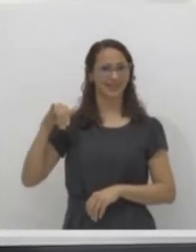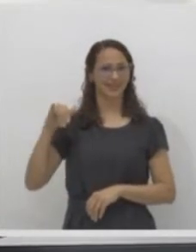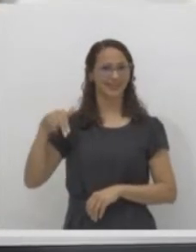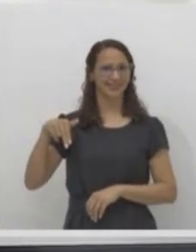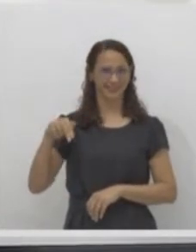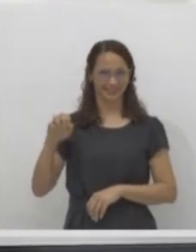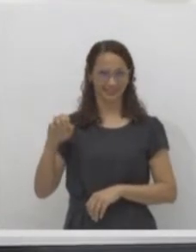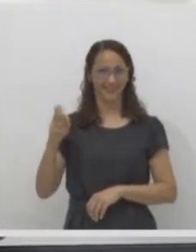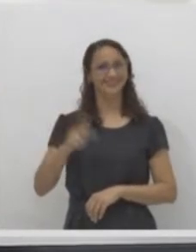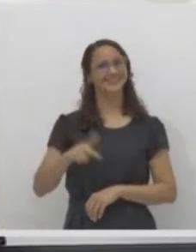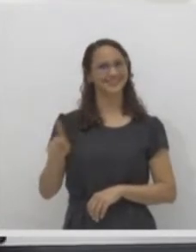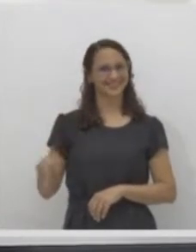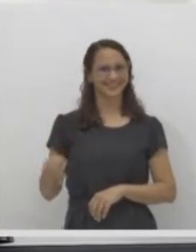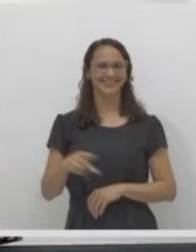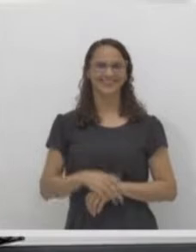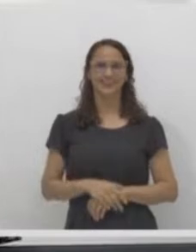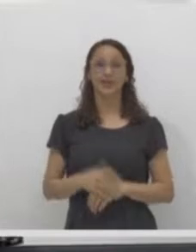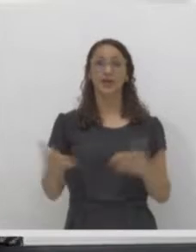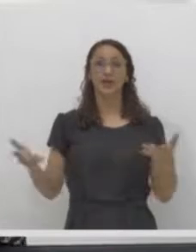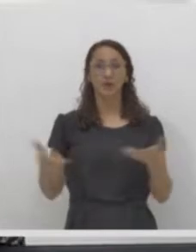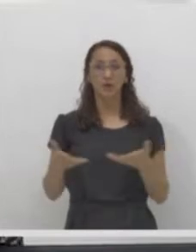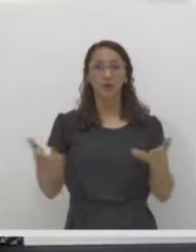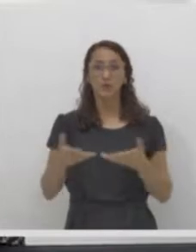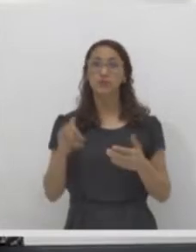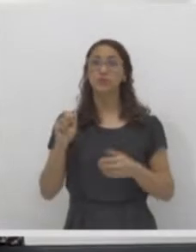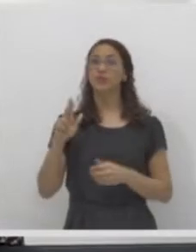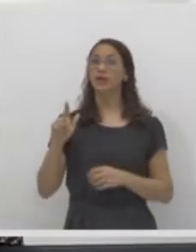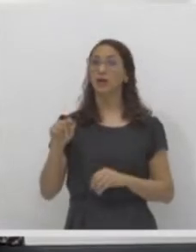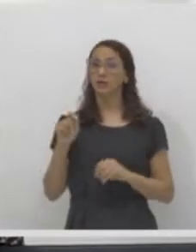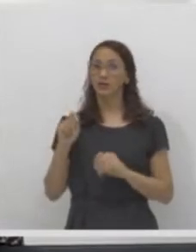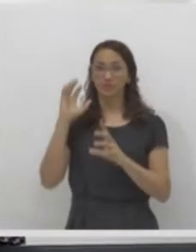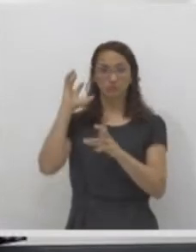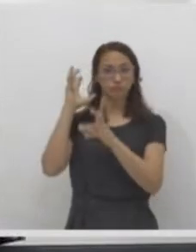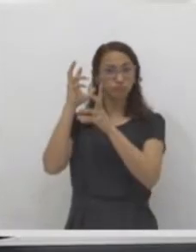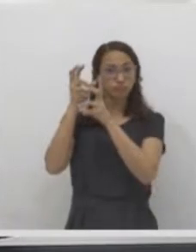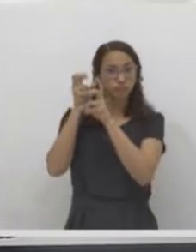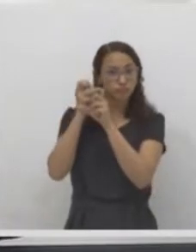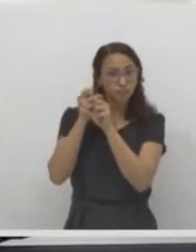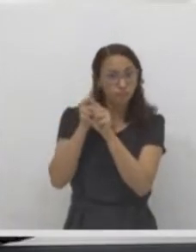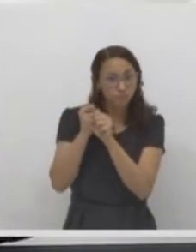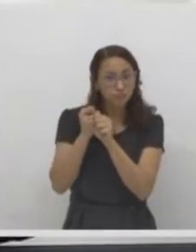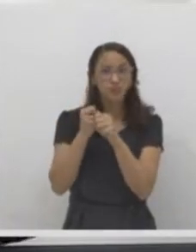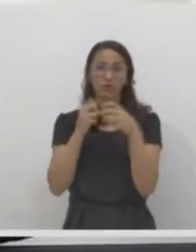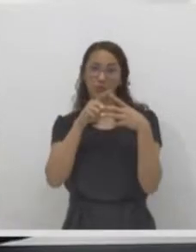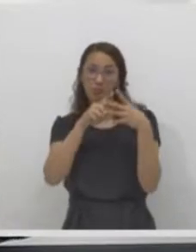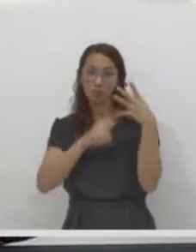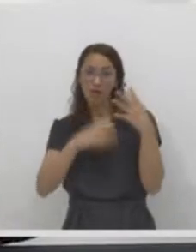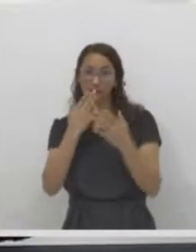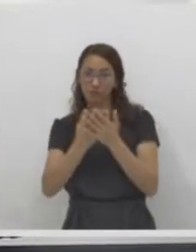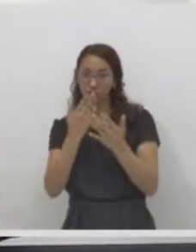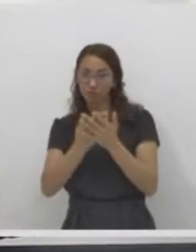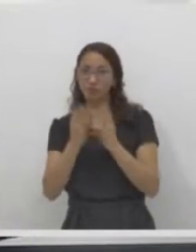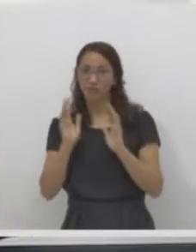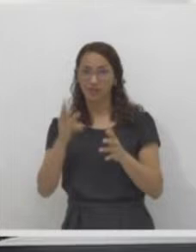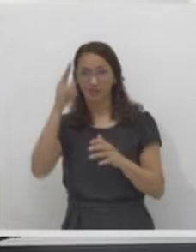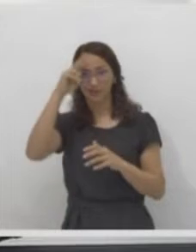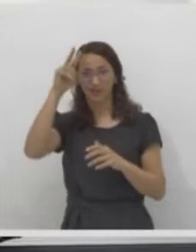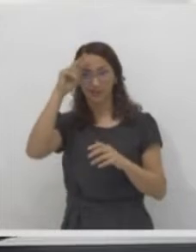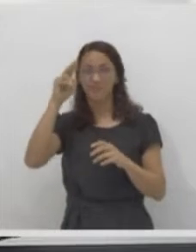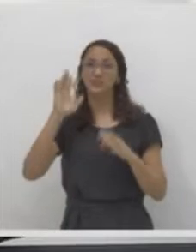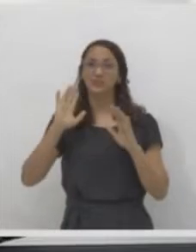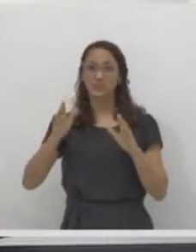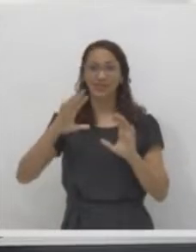um apanhado das 4 unidades que nós já estudamos. Estão lembrados? Falamos dos movimentos da Terra,